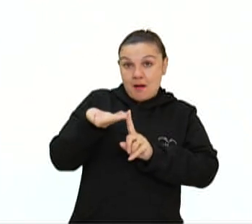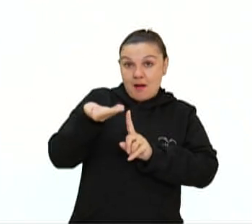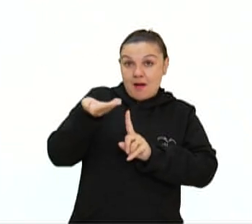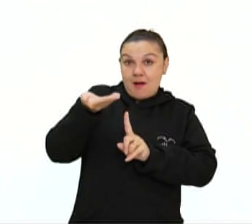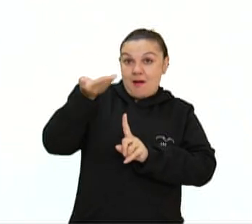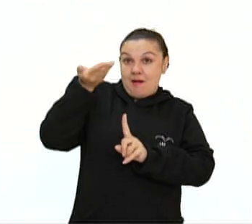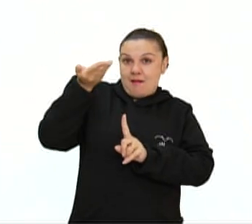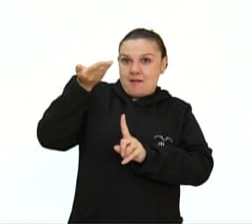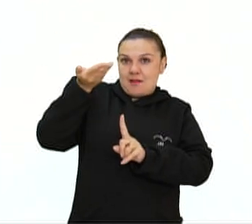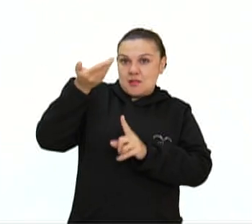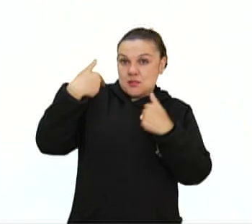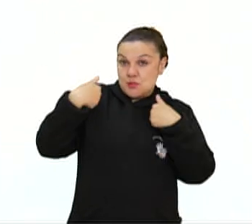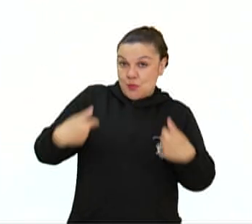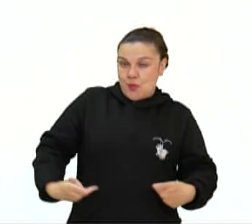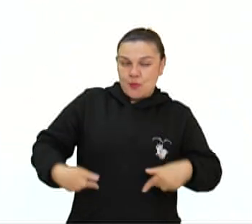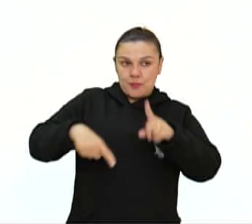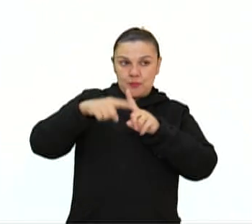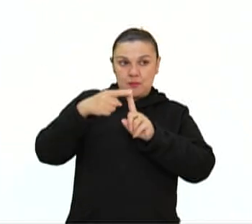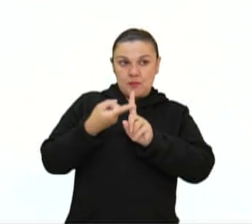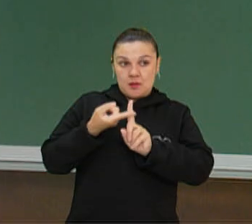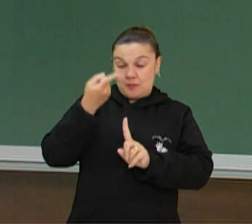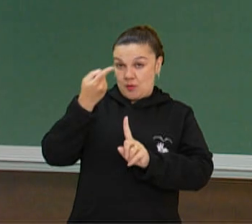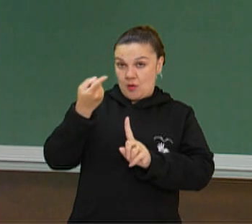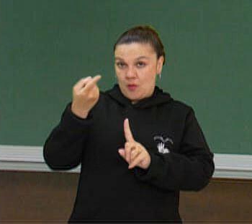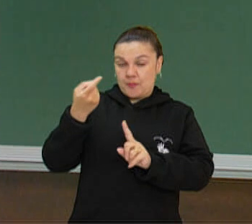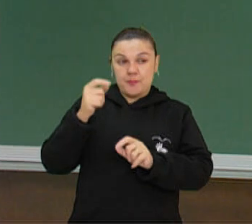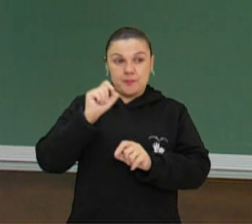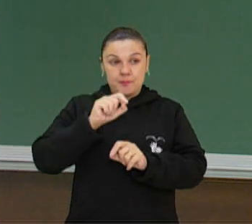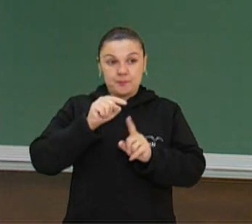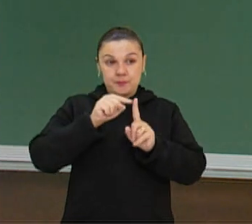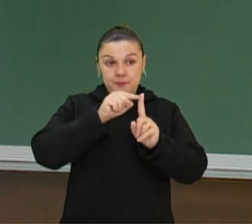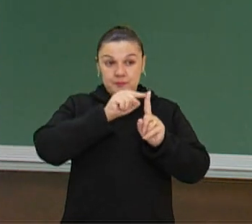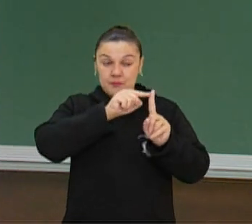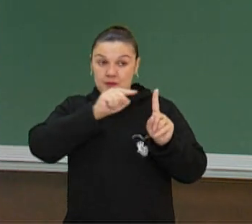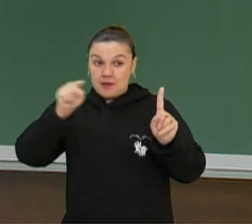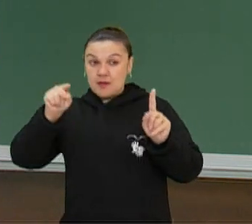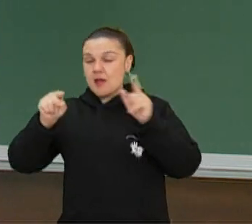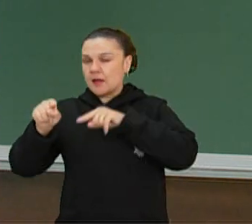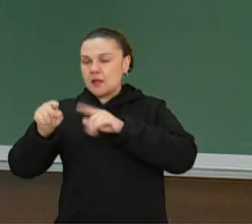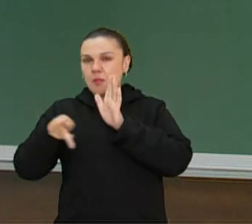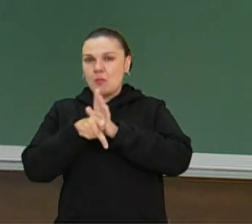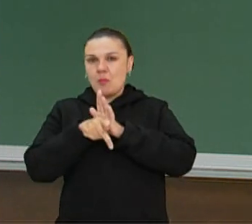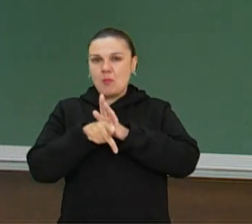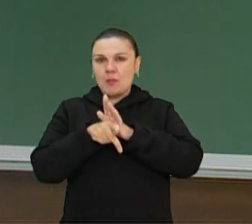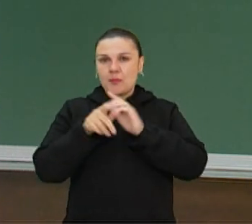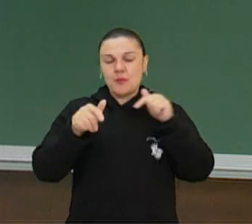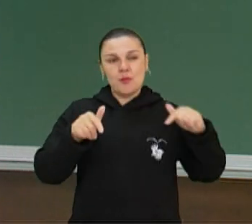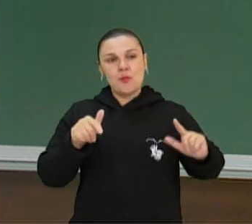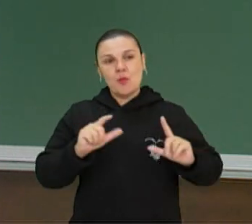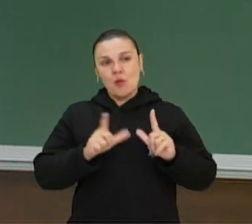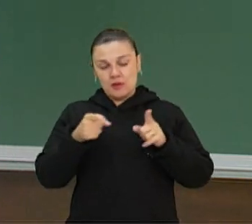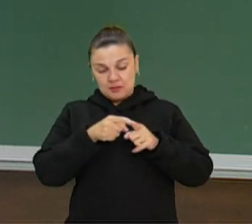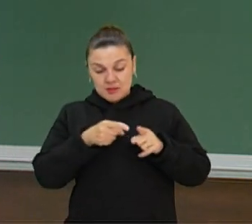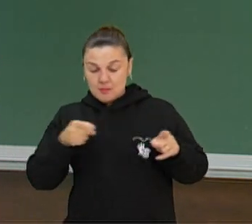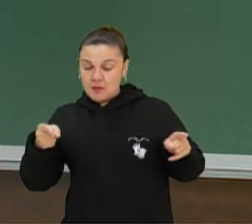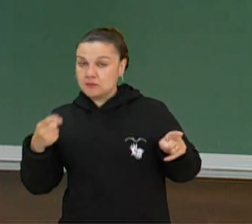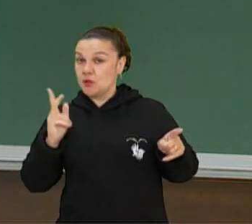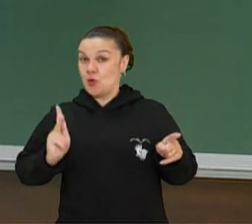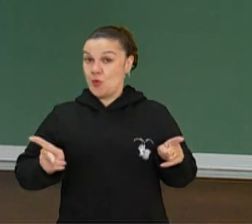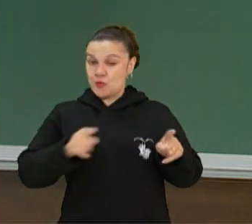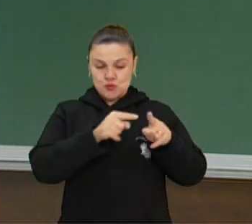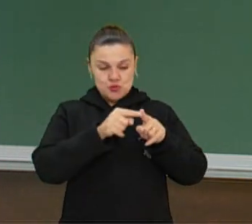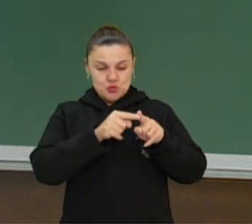temperatura, conforme eu tenho aqui, por exemplo, pegar um mamífero, perdão, eu tenho aqui a temperatura constante e a temperatura do ambiente aumentando. Então, ele se